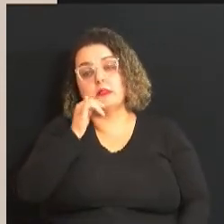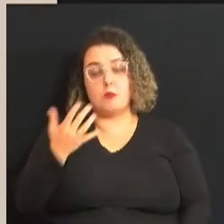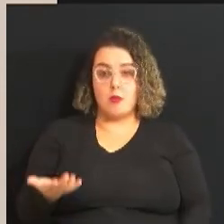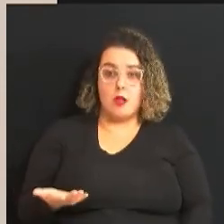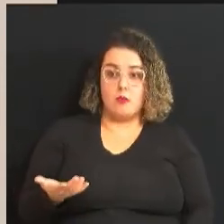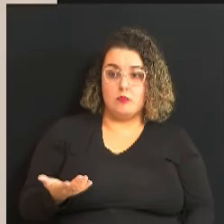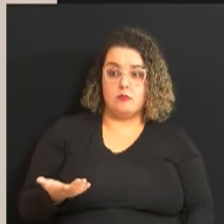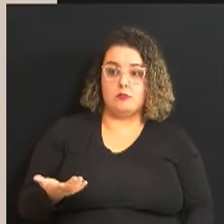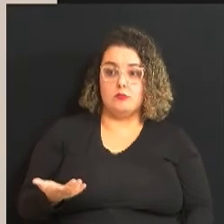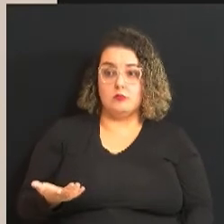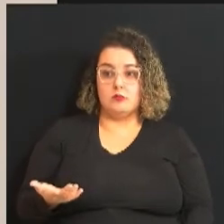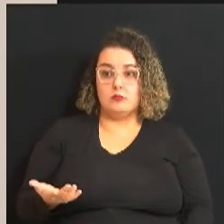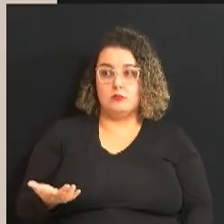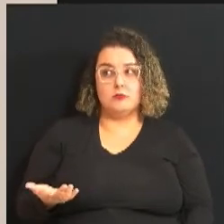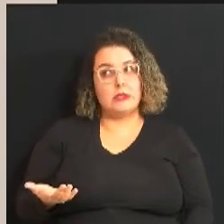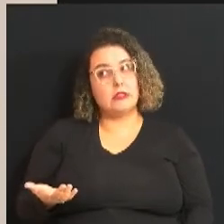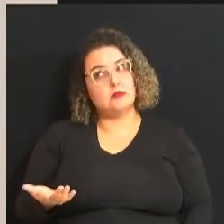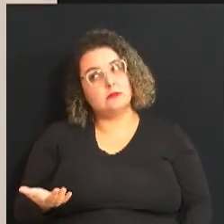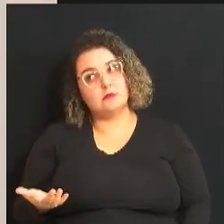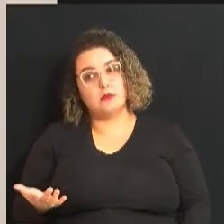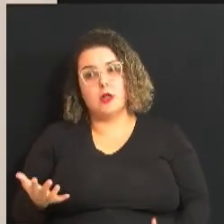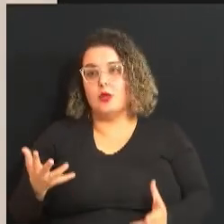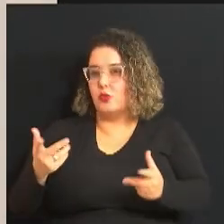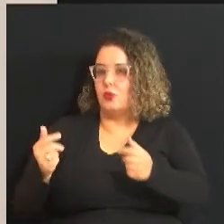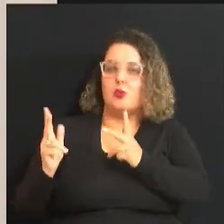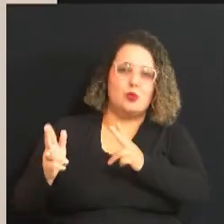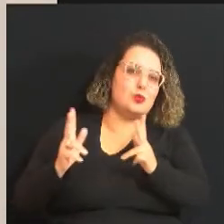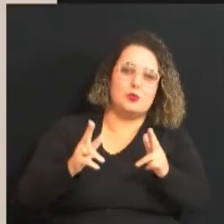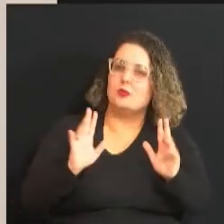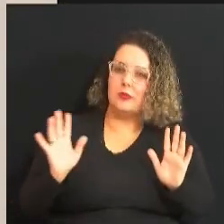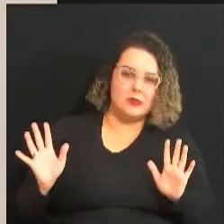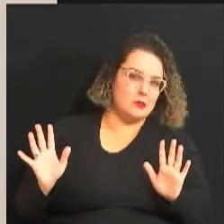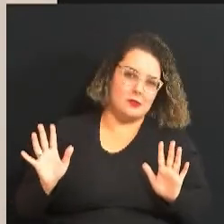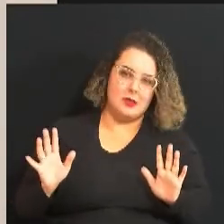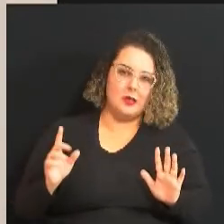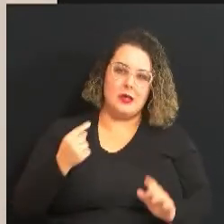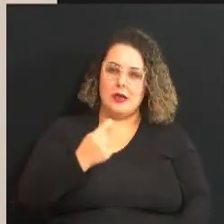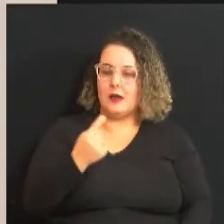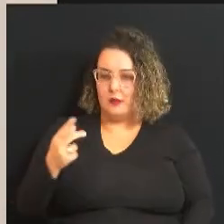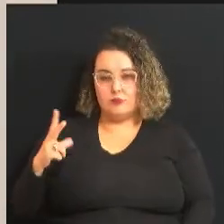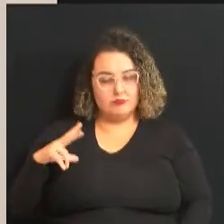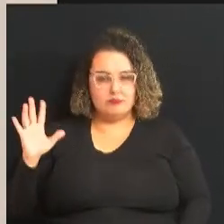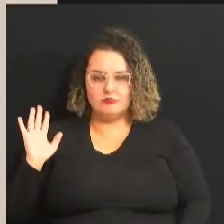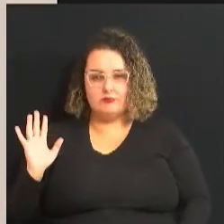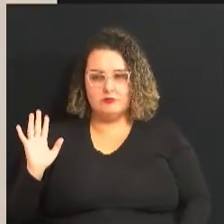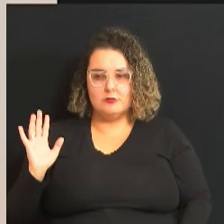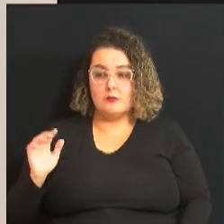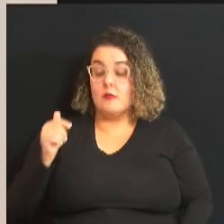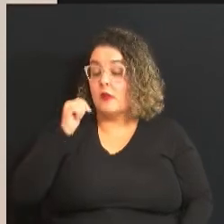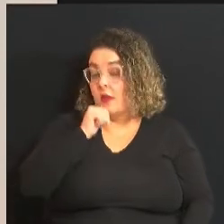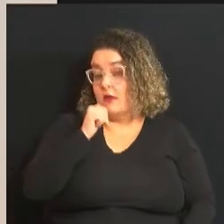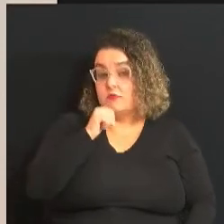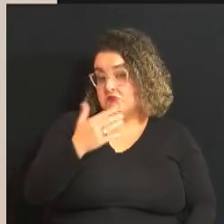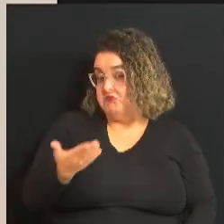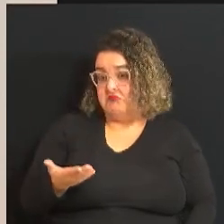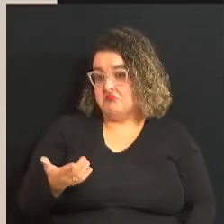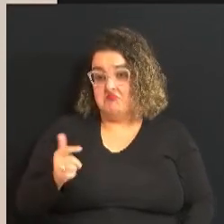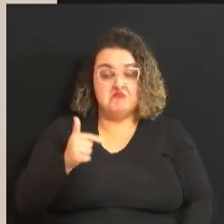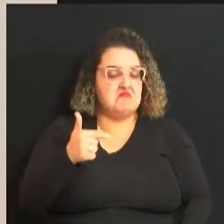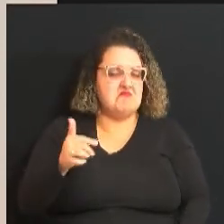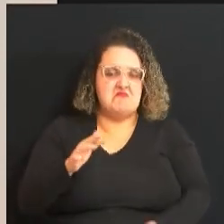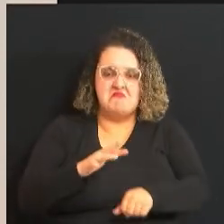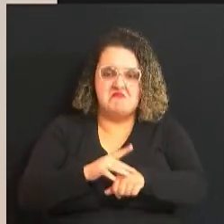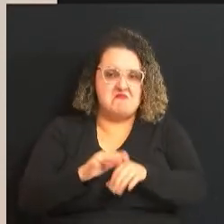E a gente não chega todo mundo na mesma situação nesse climatério. Por exemplo, a mulher pode chegar no climatério e não ter doença